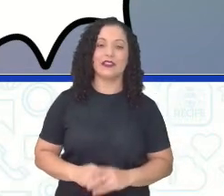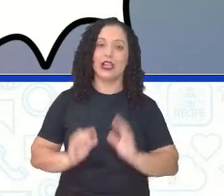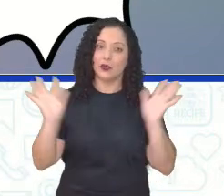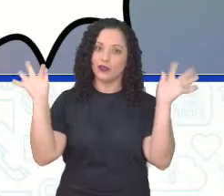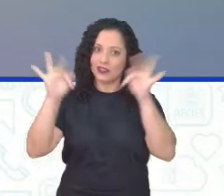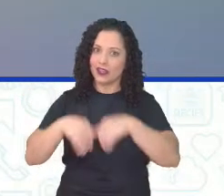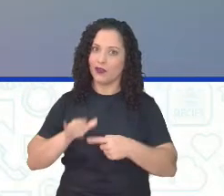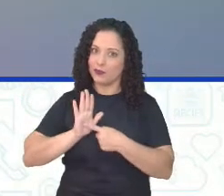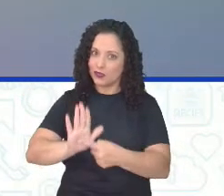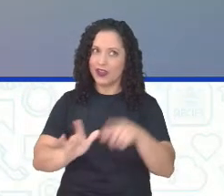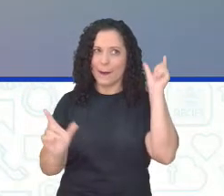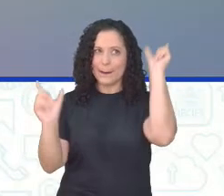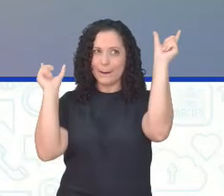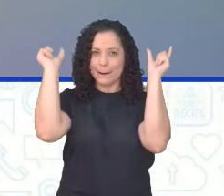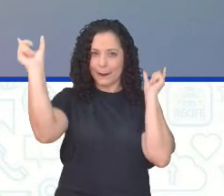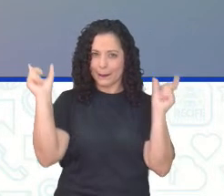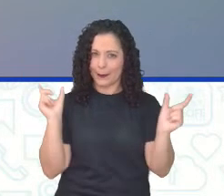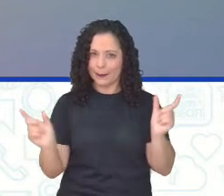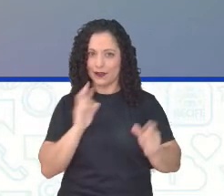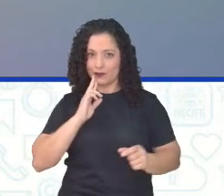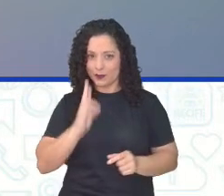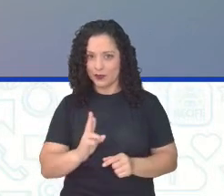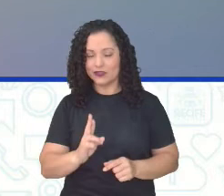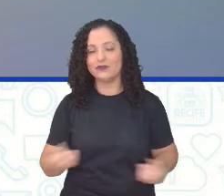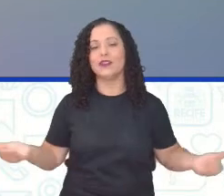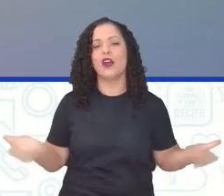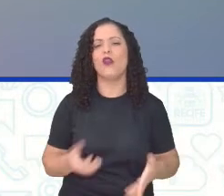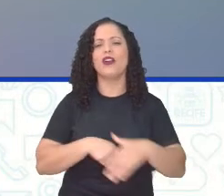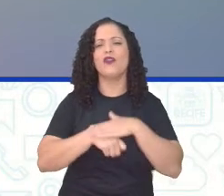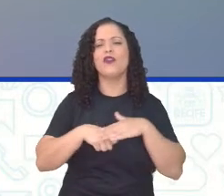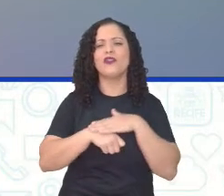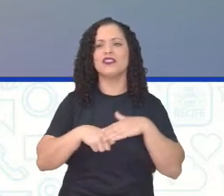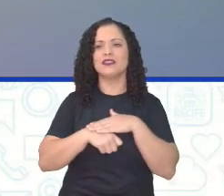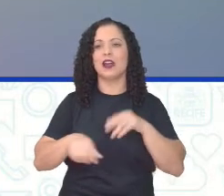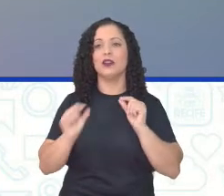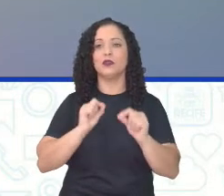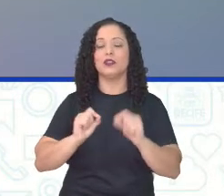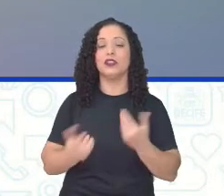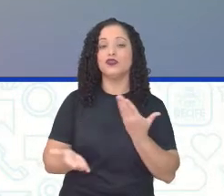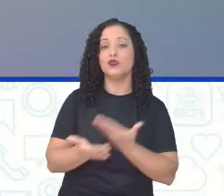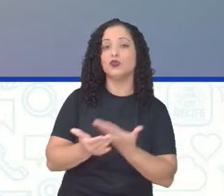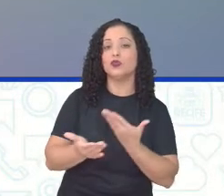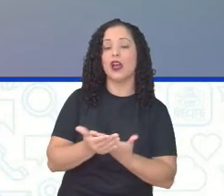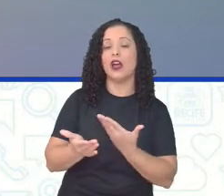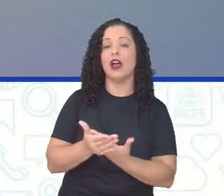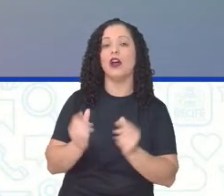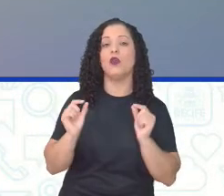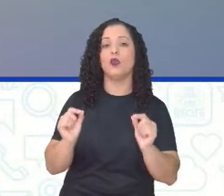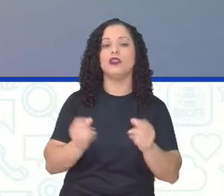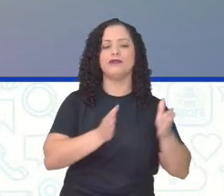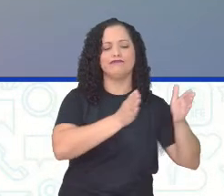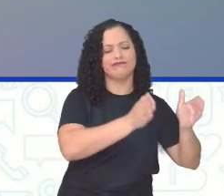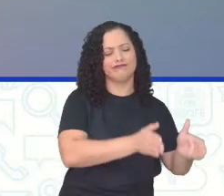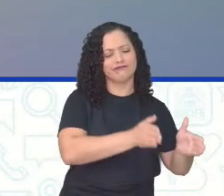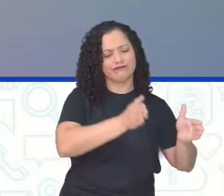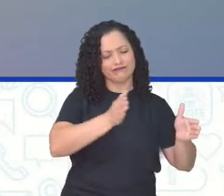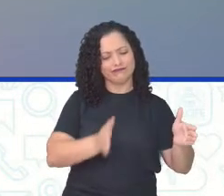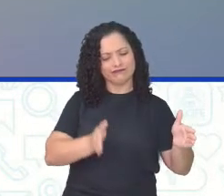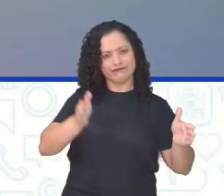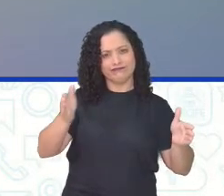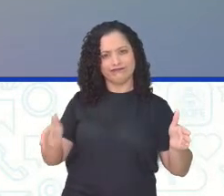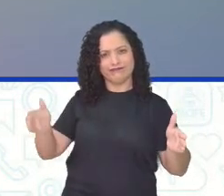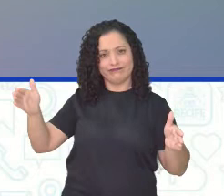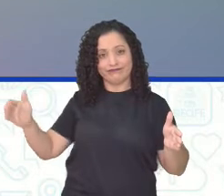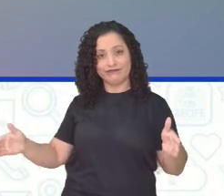essas situações problema. Mas vamos conversar um pouco. Nós estamos estudando, né, a questão aí de etapas. E aí essas